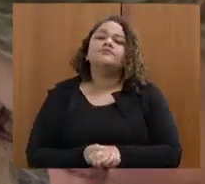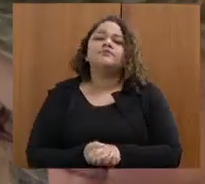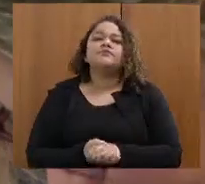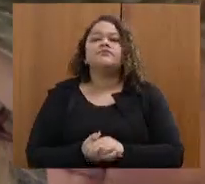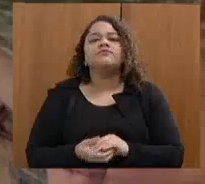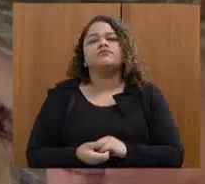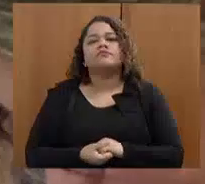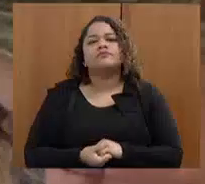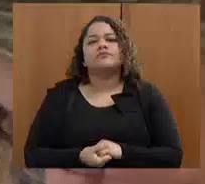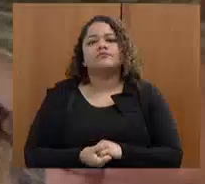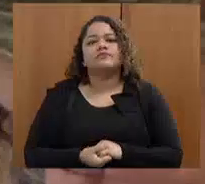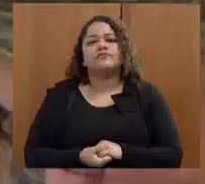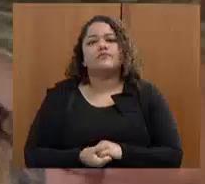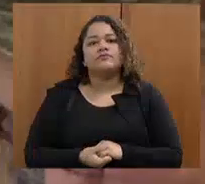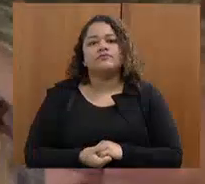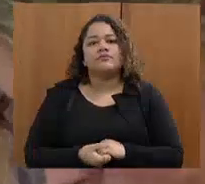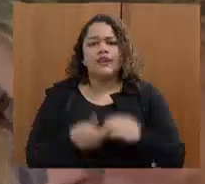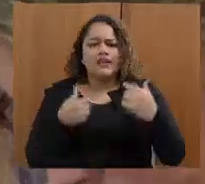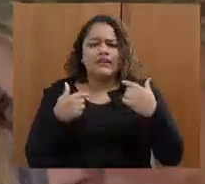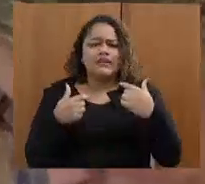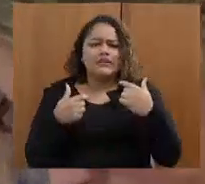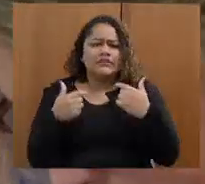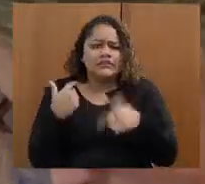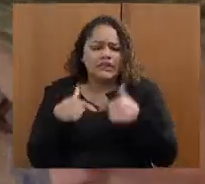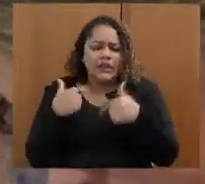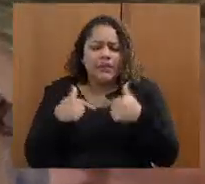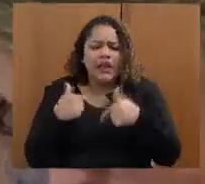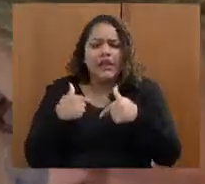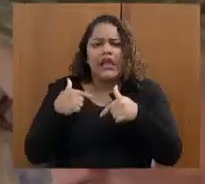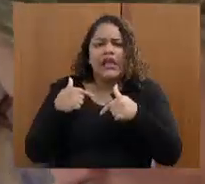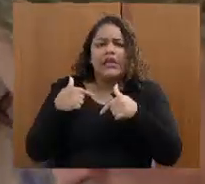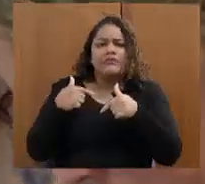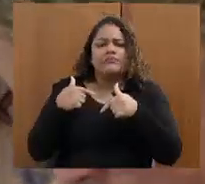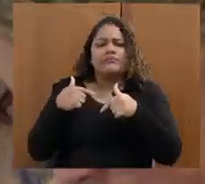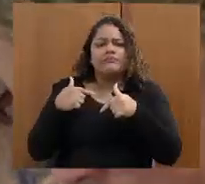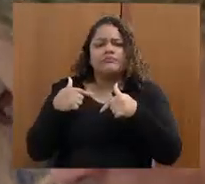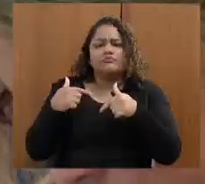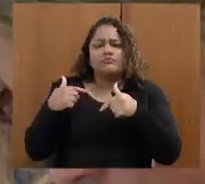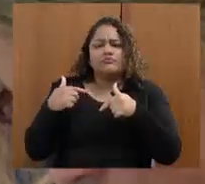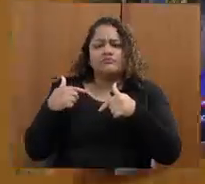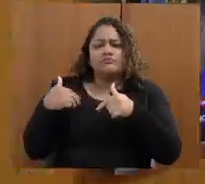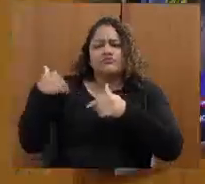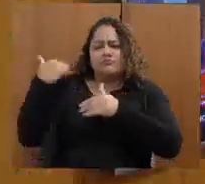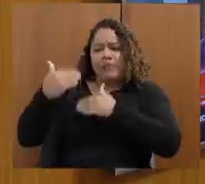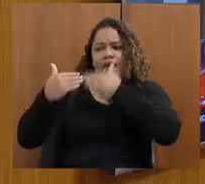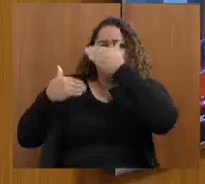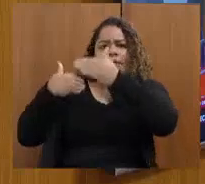ser servidor de carreira é algo importante mas eu